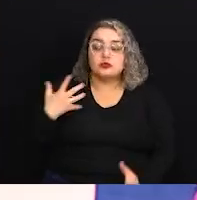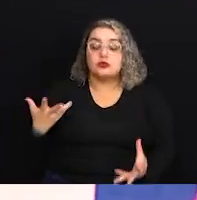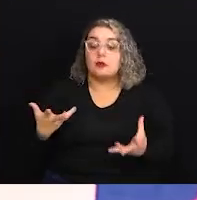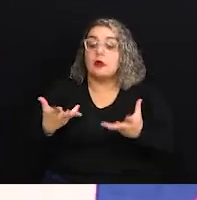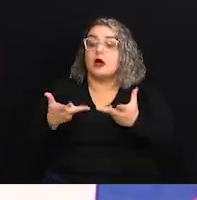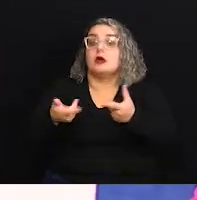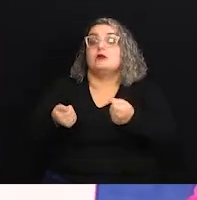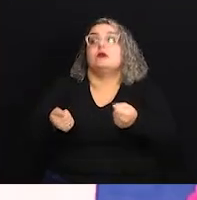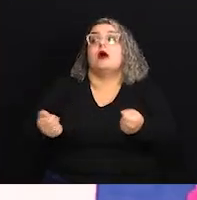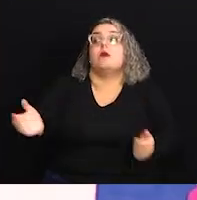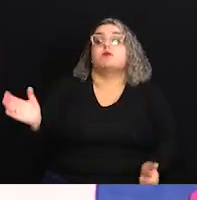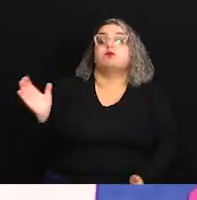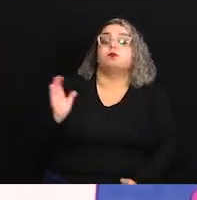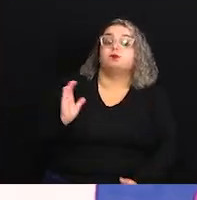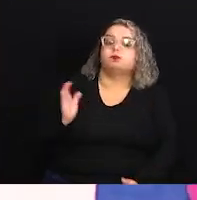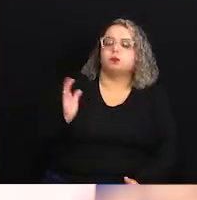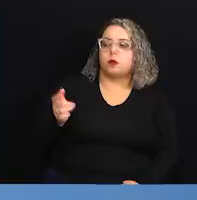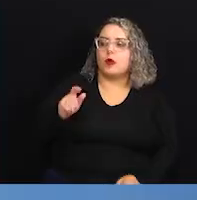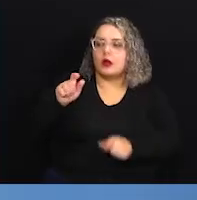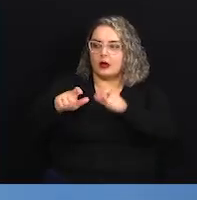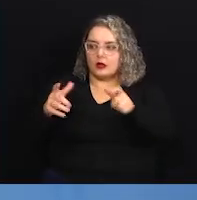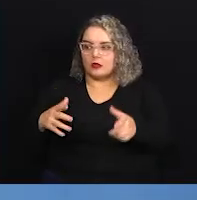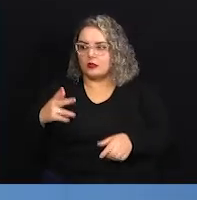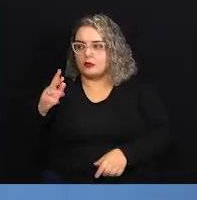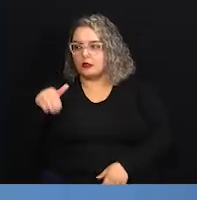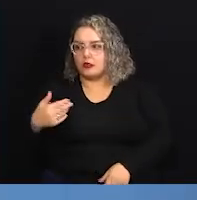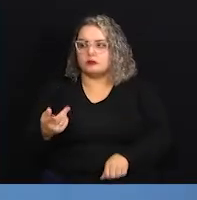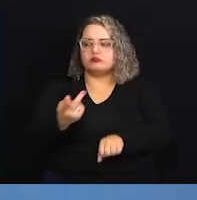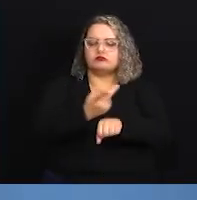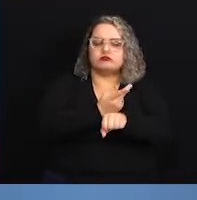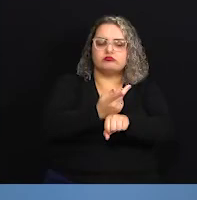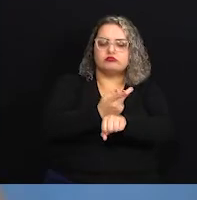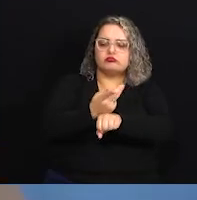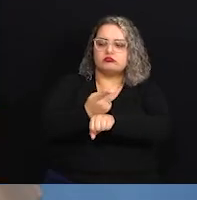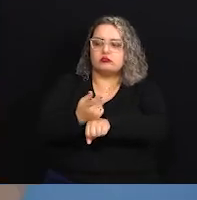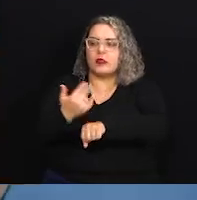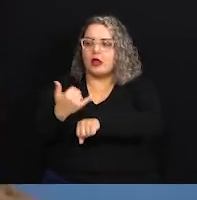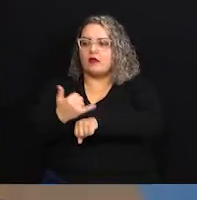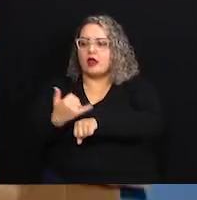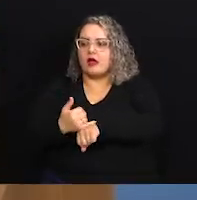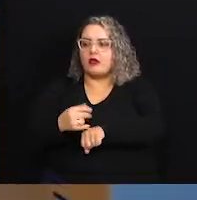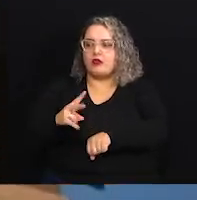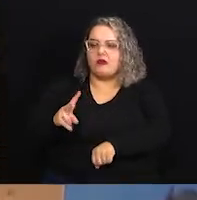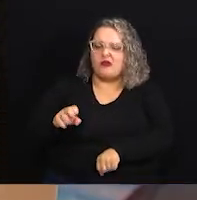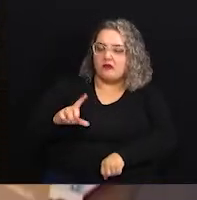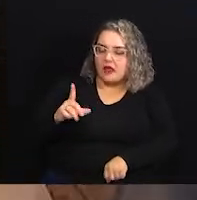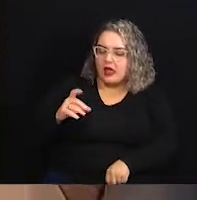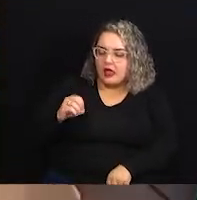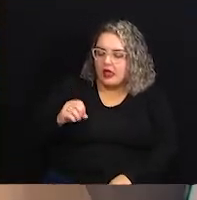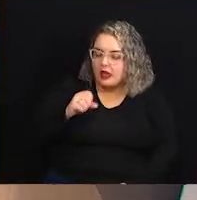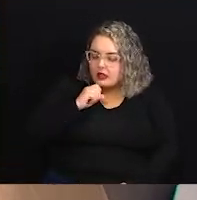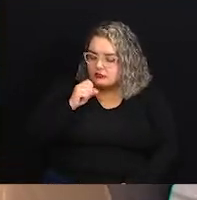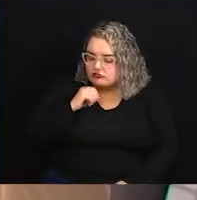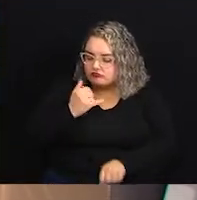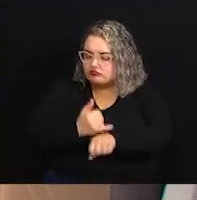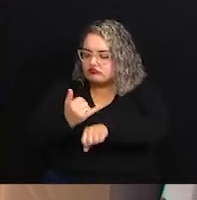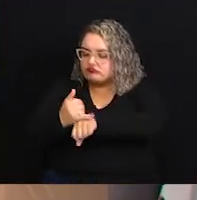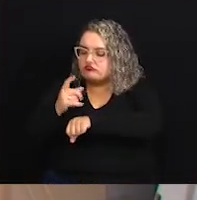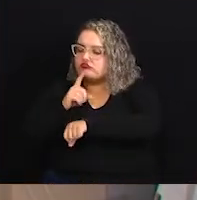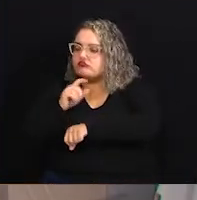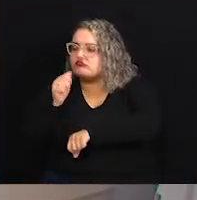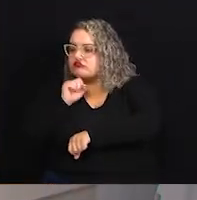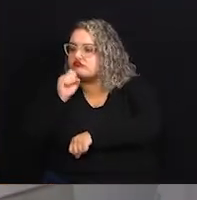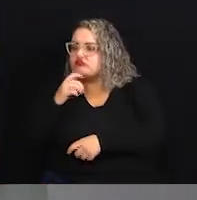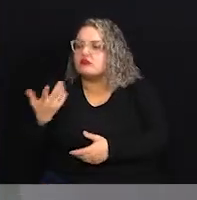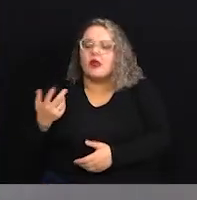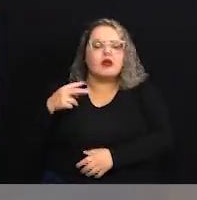rico. As pessoas, quando você garimpa, você vai geralmente em ferro velho ou você procura às vezes